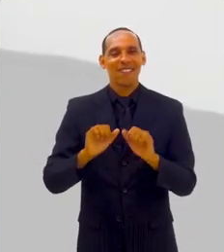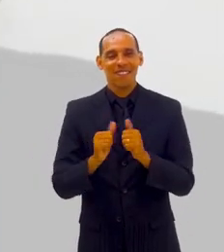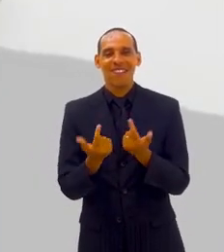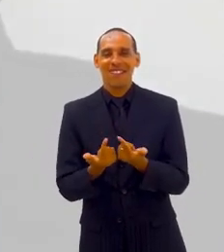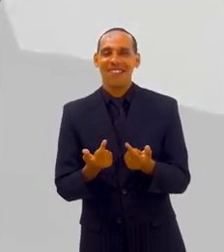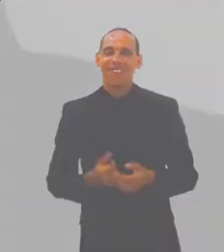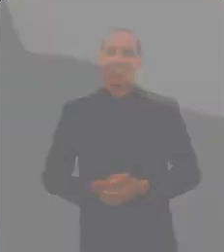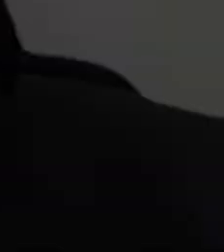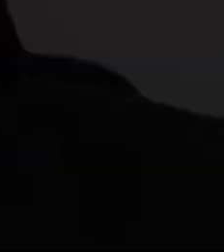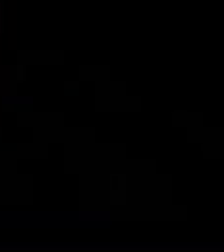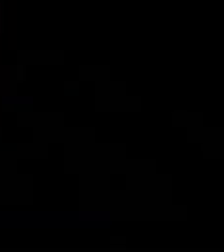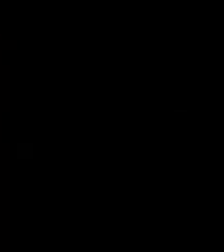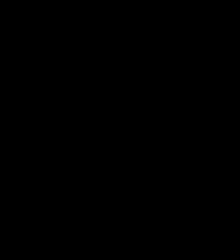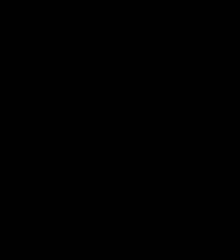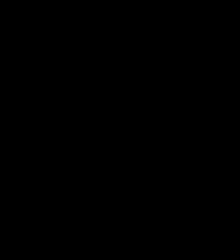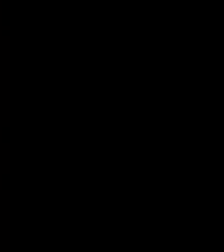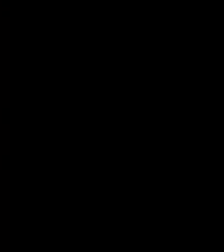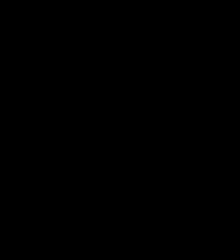né